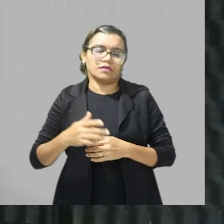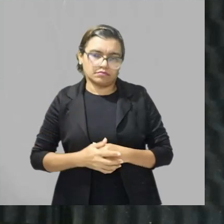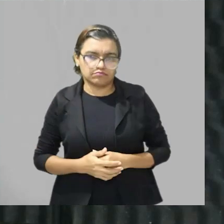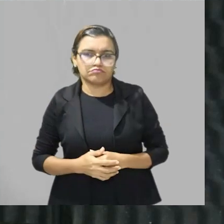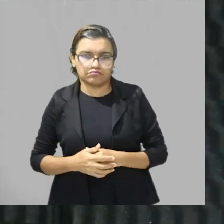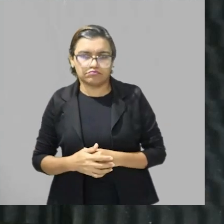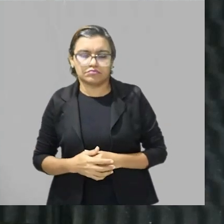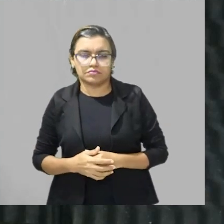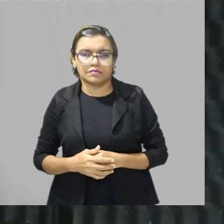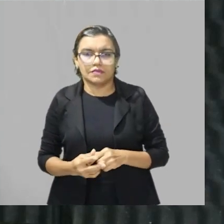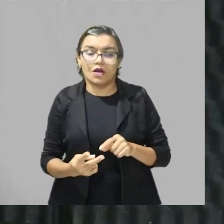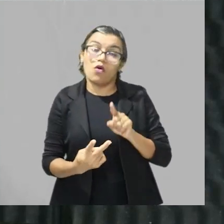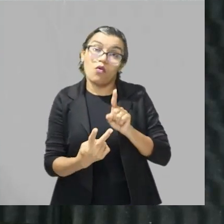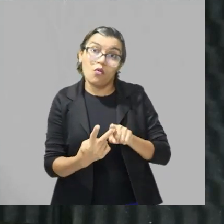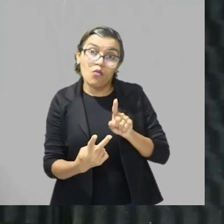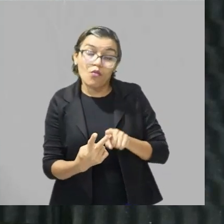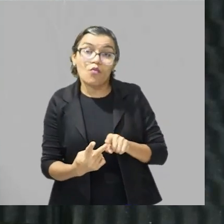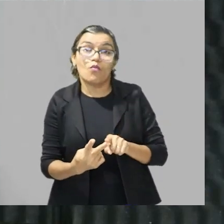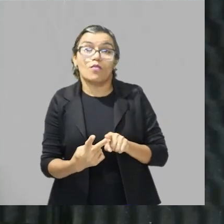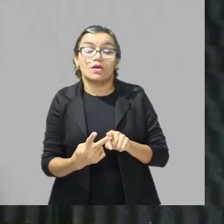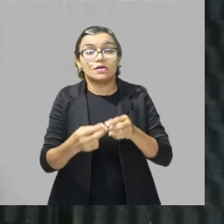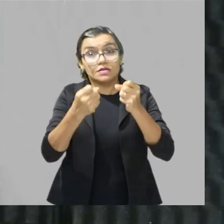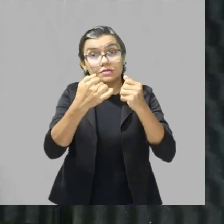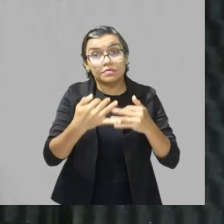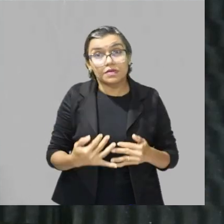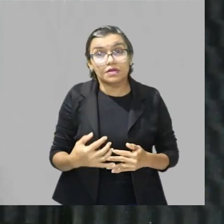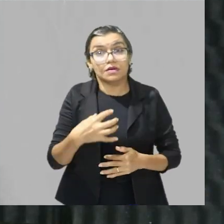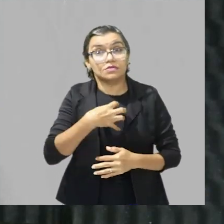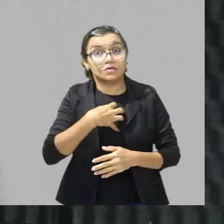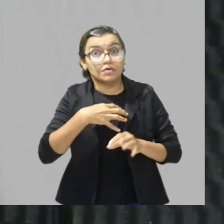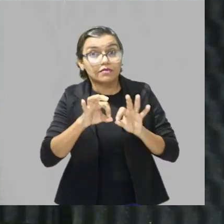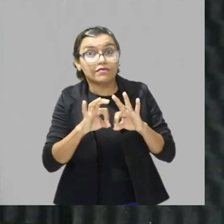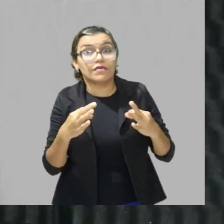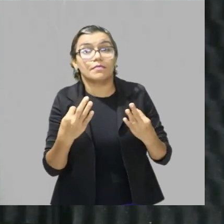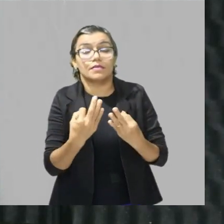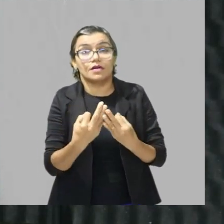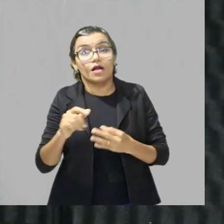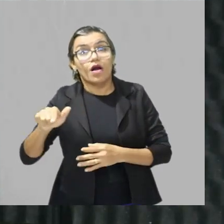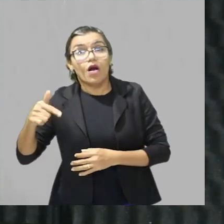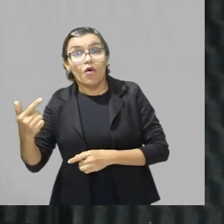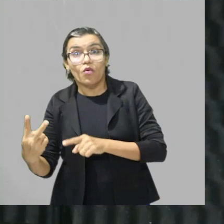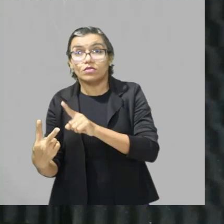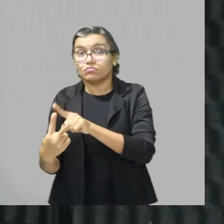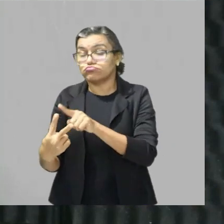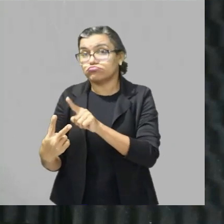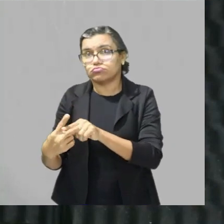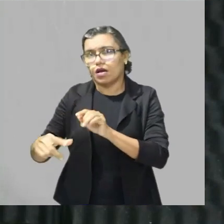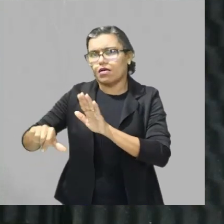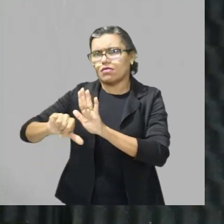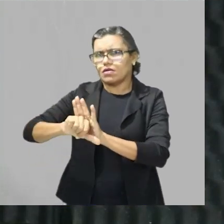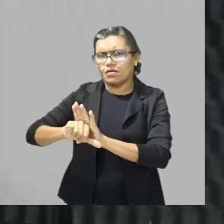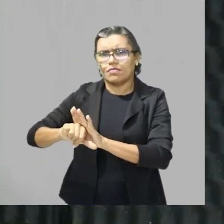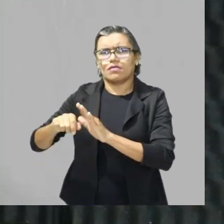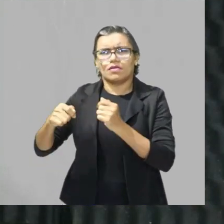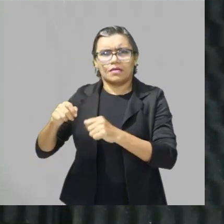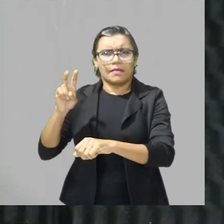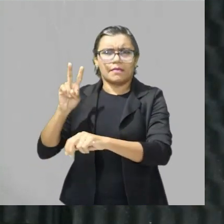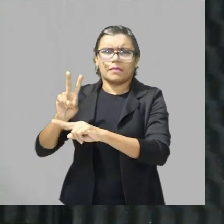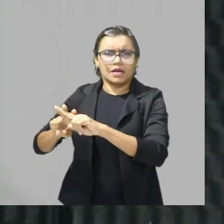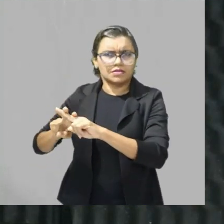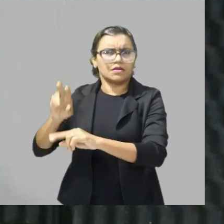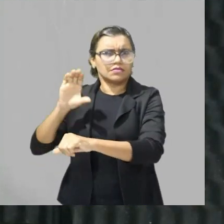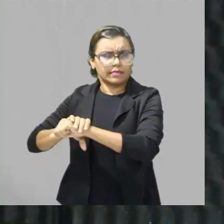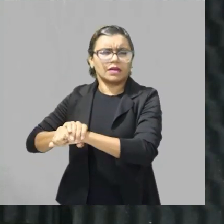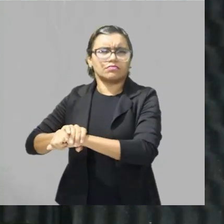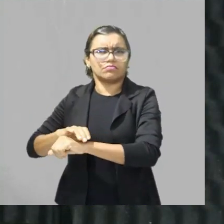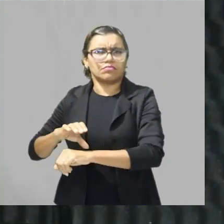justificando pelo caso do glacê da sua família o sentimento é maior o outro falando que não é crime crime é crime roubou um real roubou um